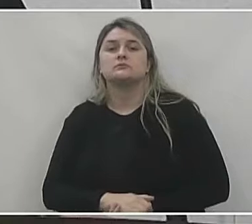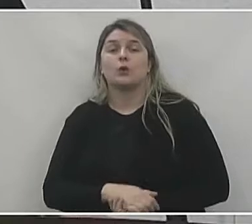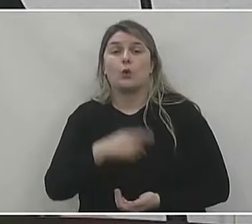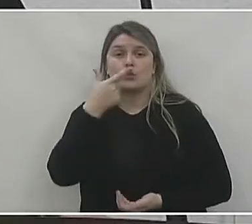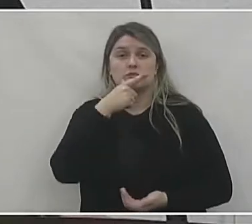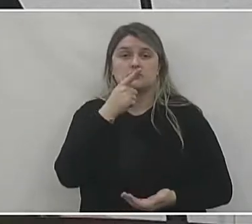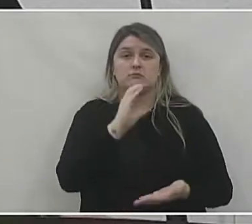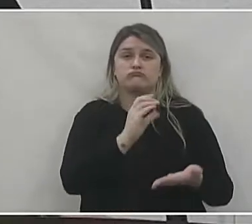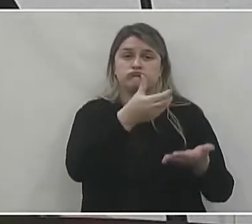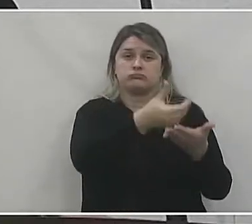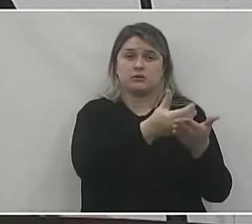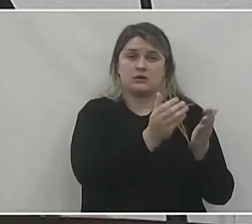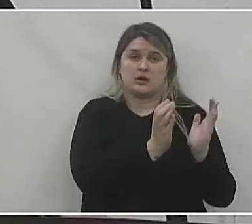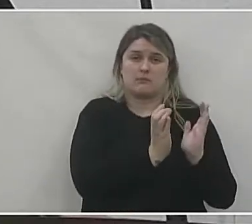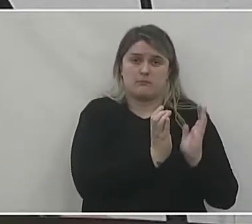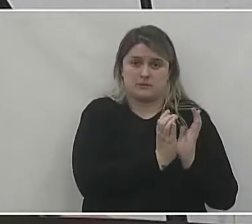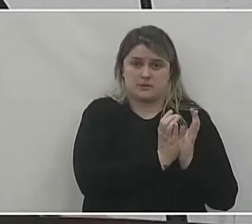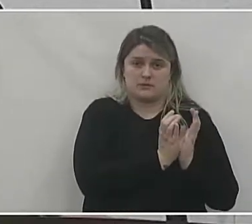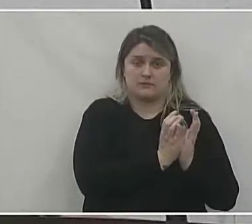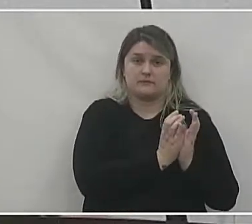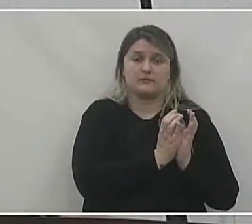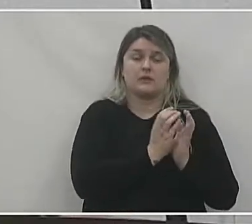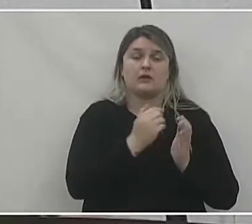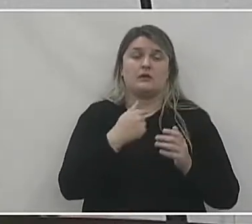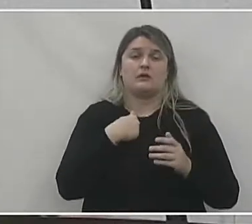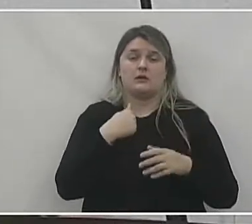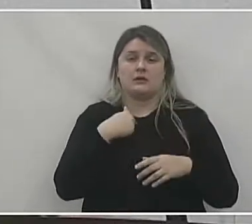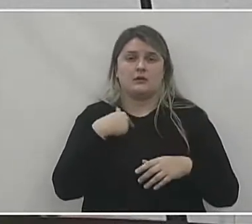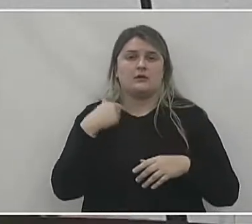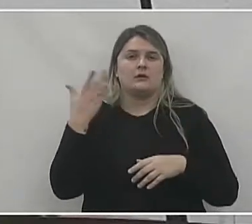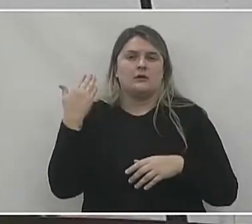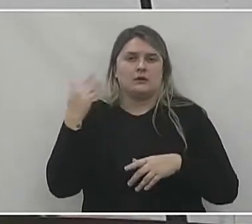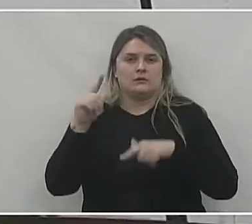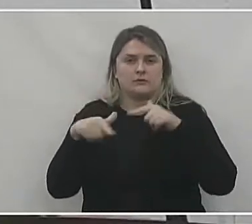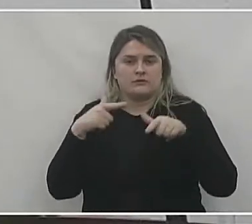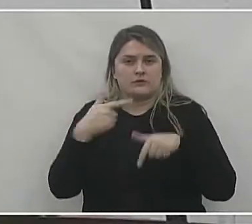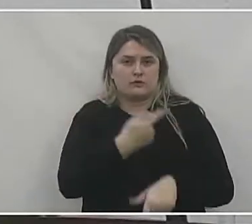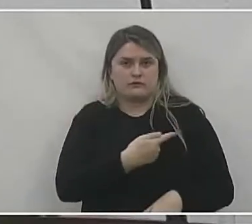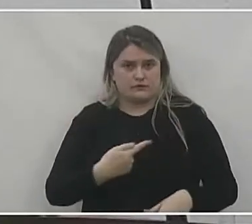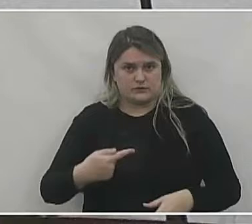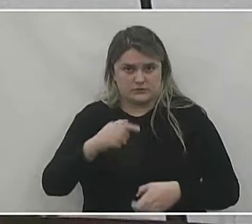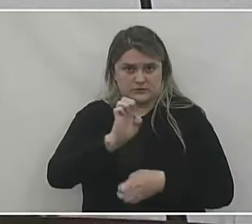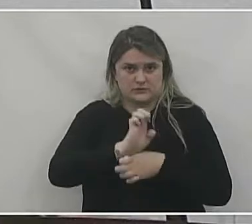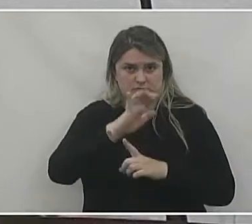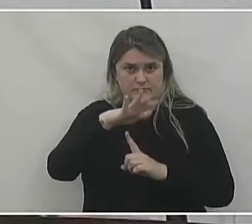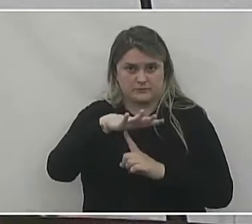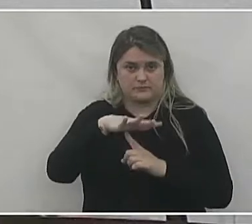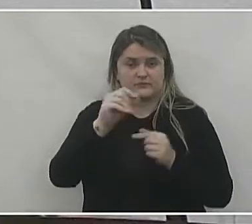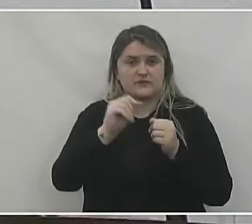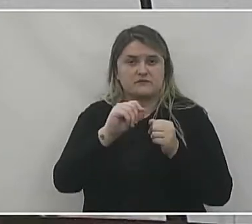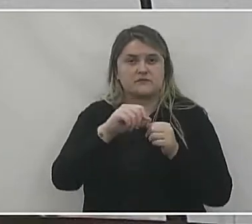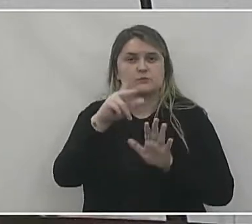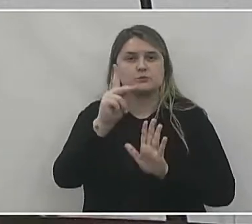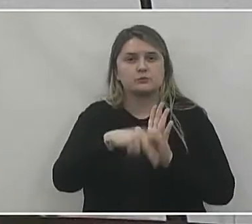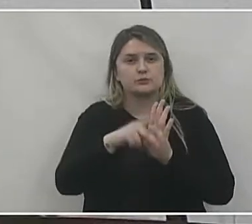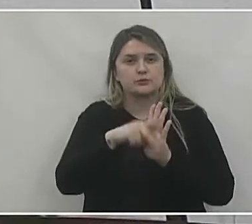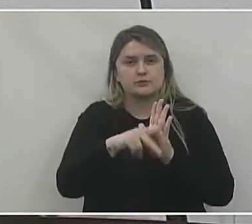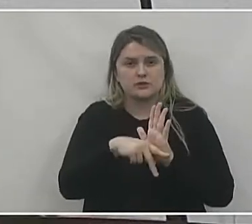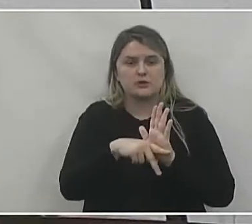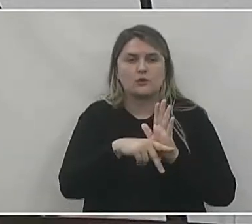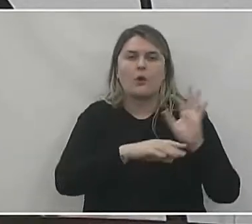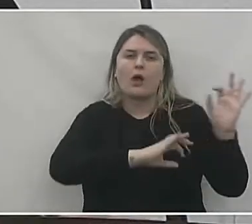PAI, porque quando eu estava no governo do Paraná, nós fizemos um programa